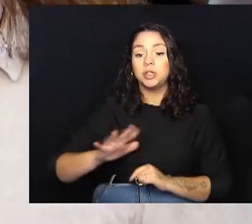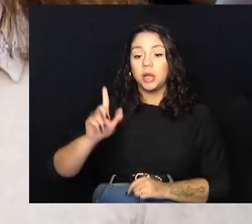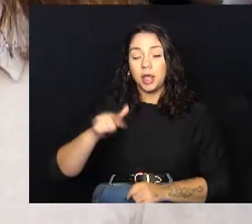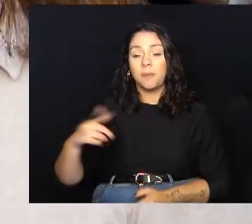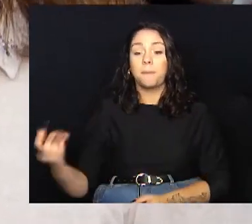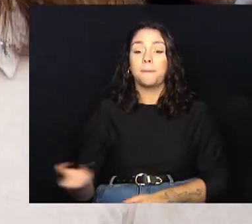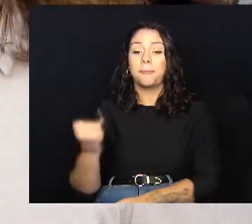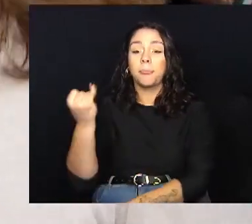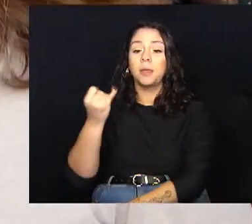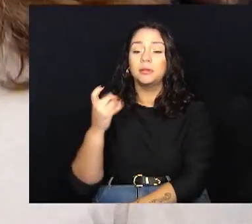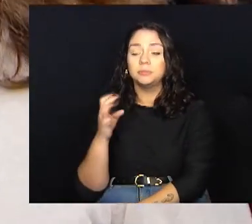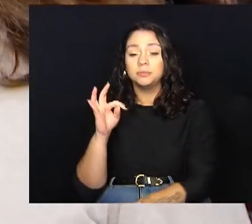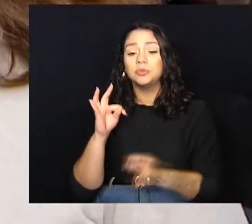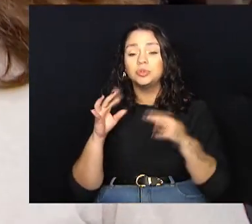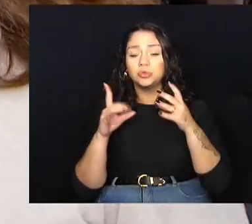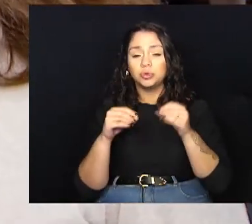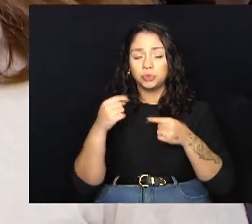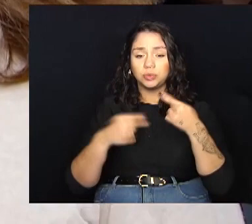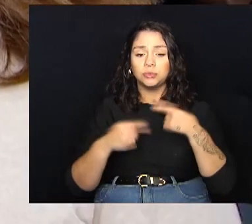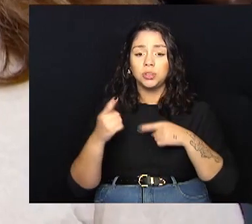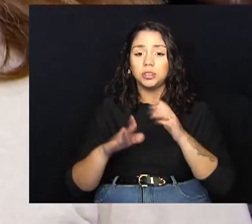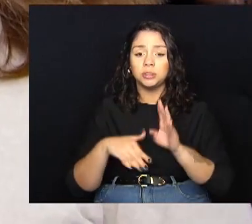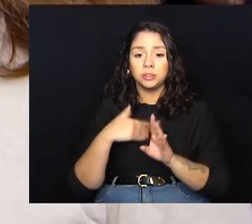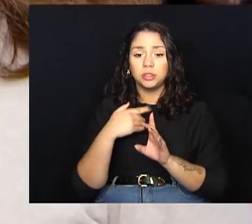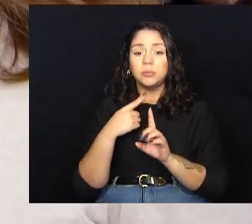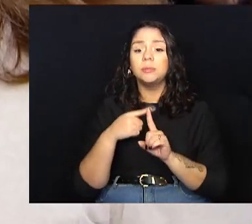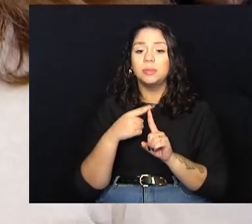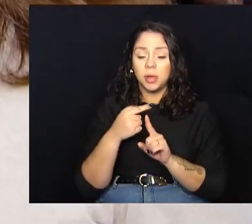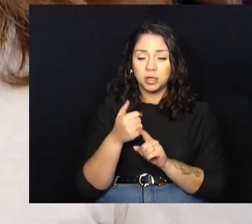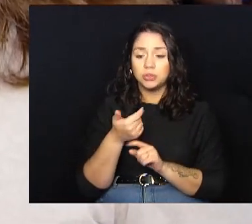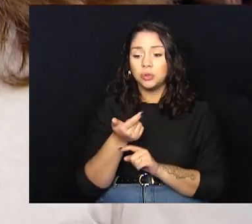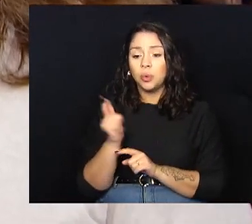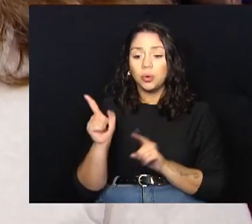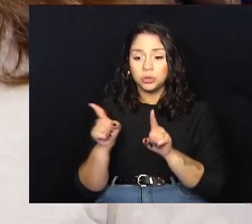que todas essas políticas e mais ainda sejam